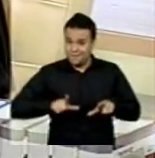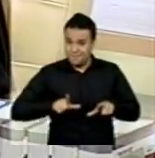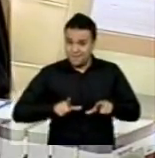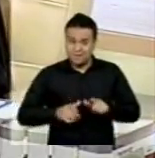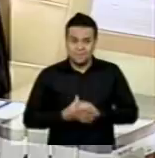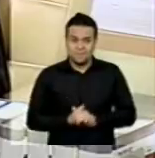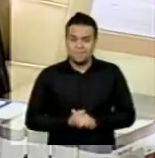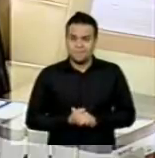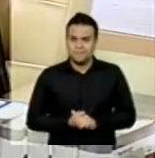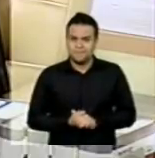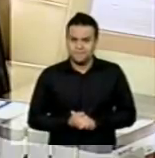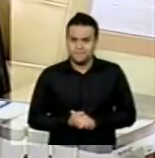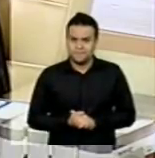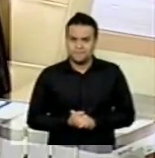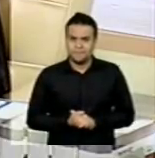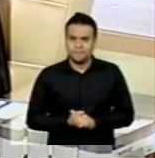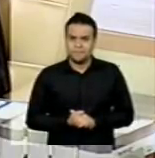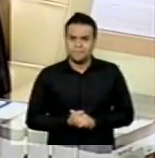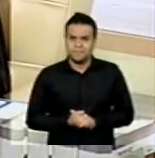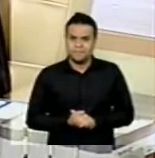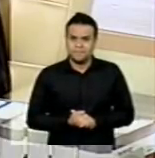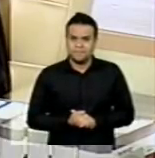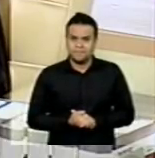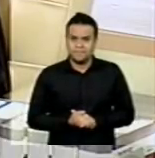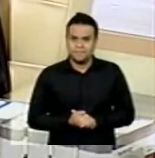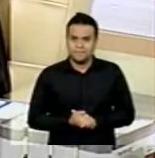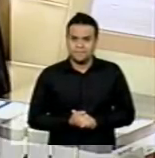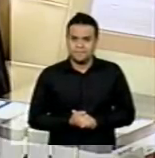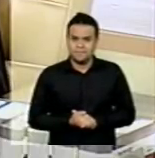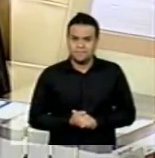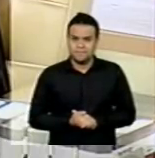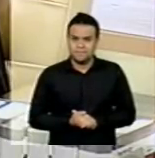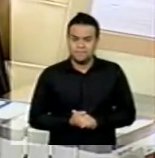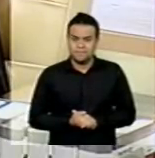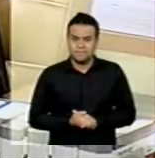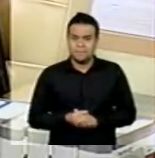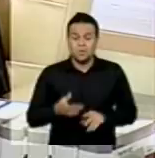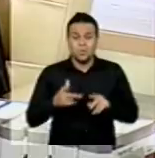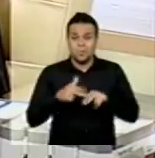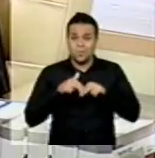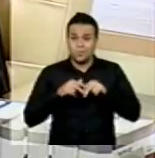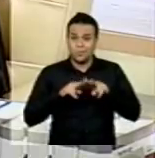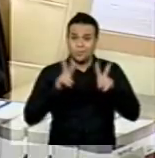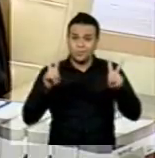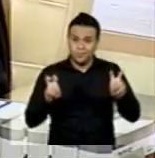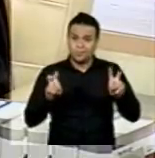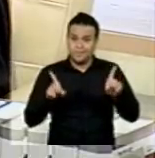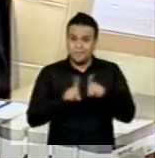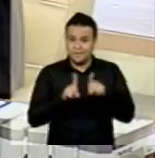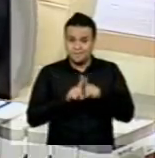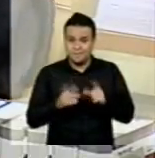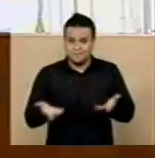de controle concentrado diante da presença da pertinência temática que aqui também